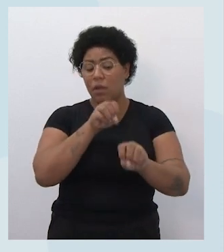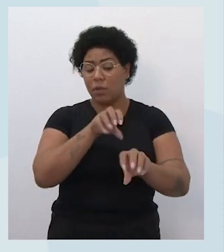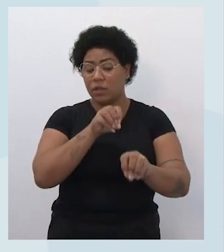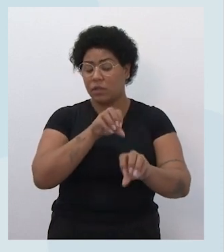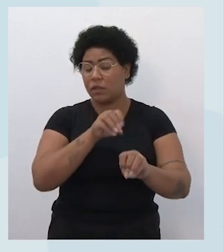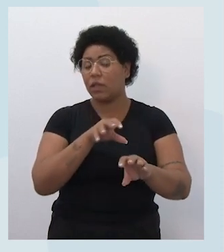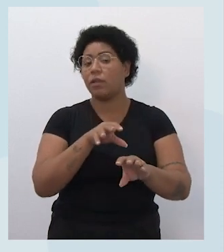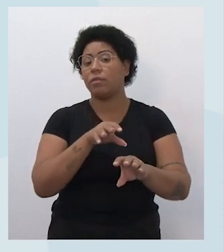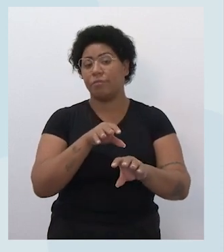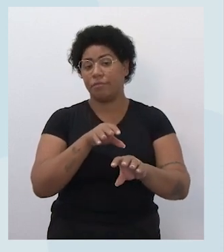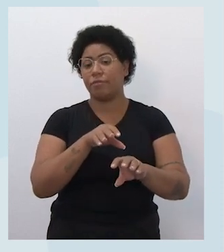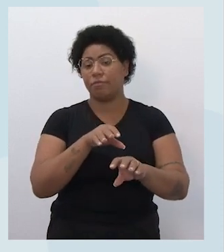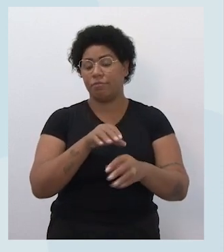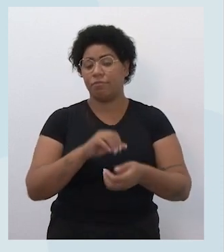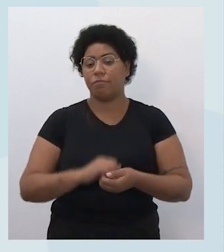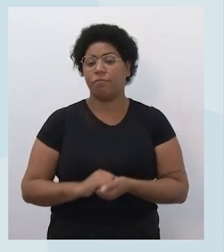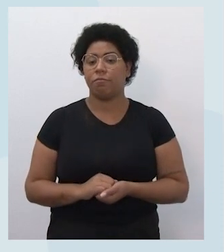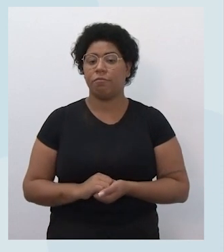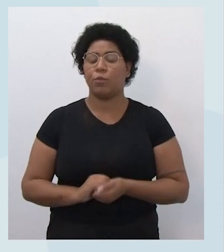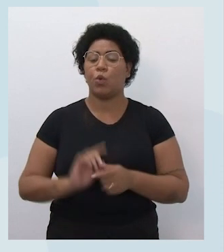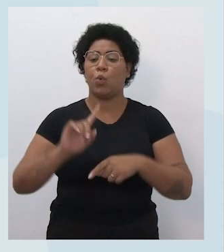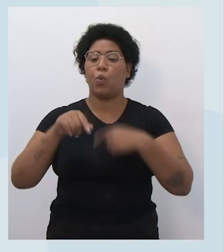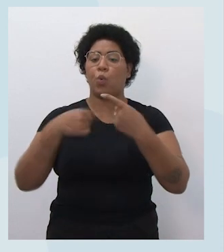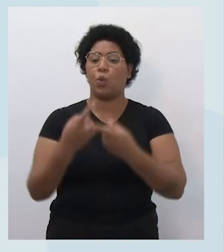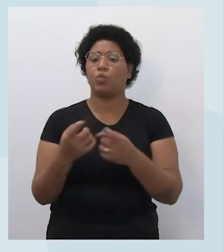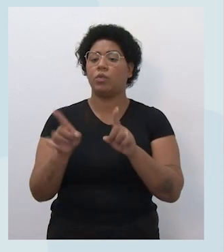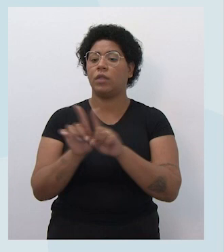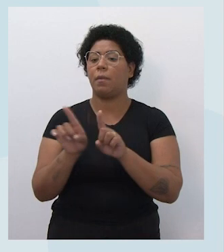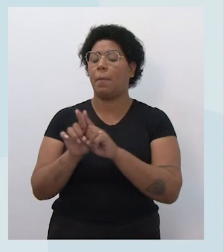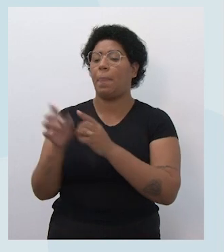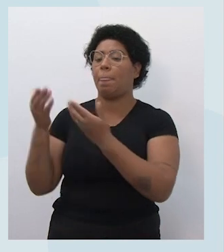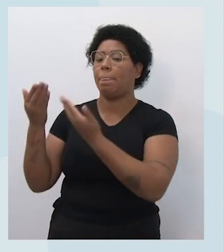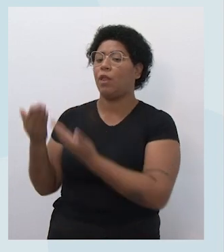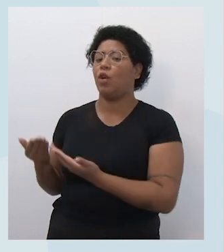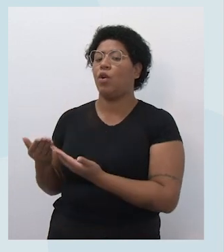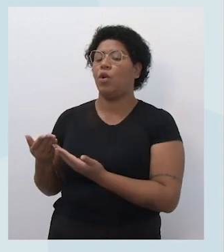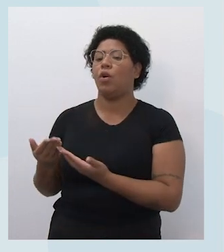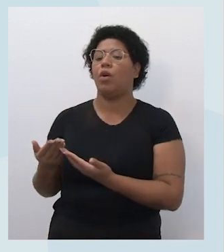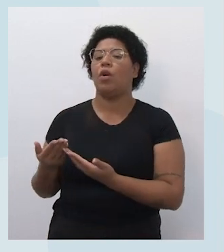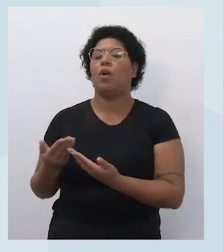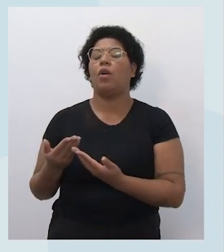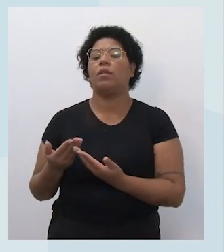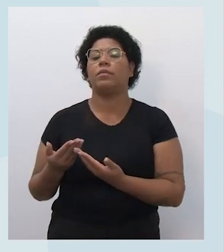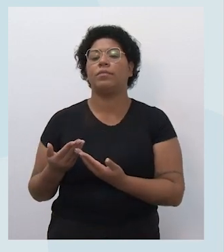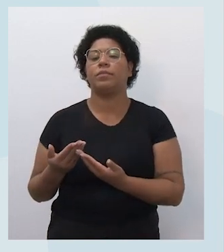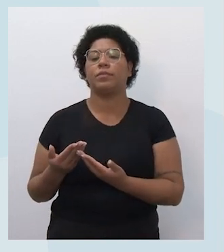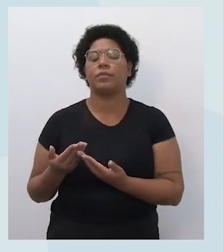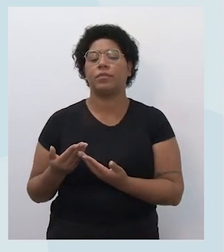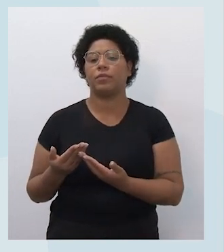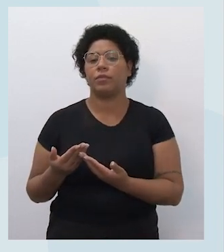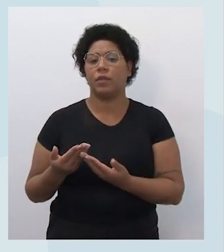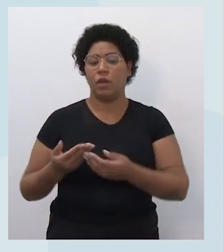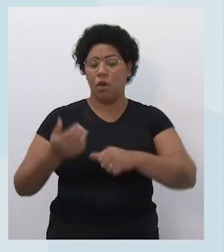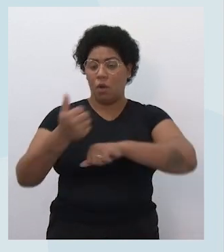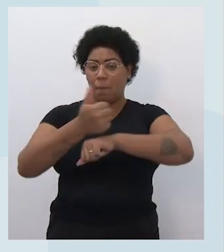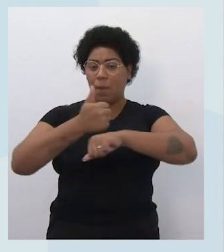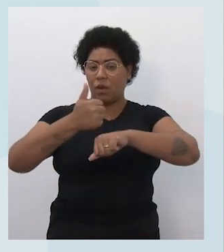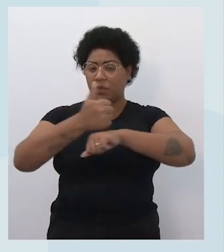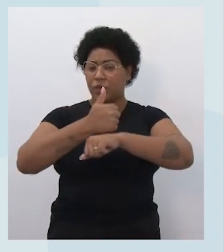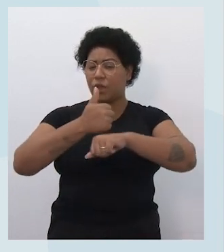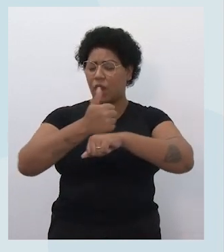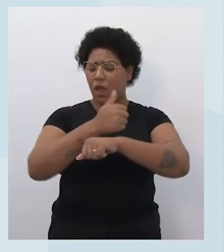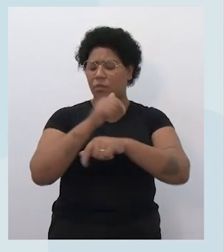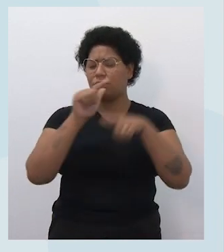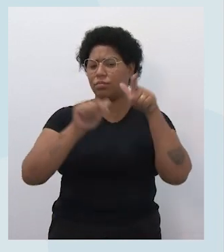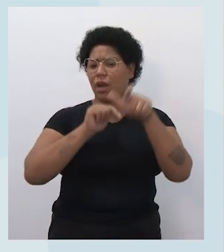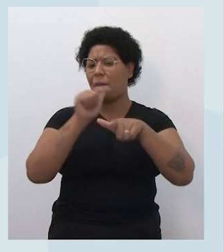próximo slide, né, temos aí a missão do educador, curador na atualidade. Certo?